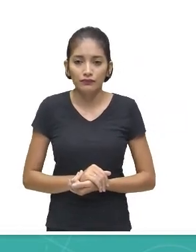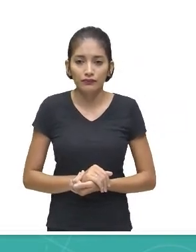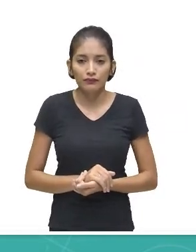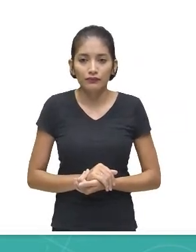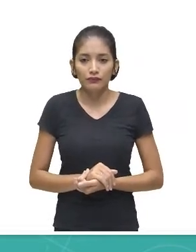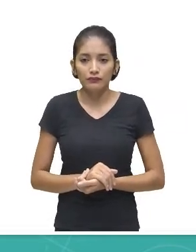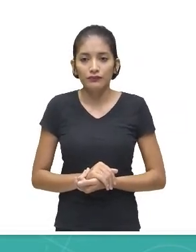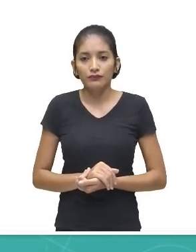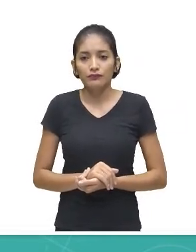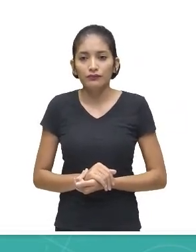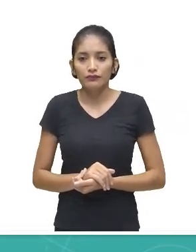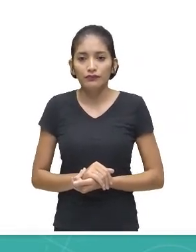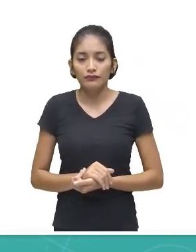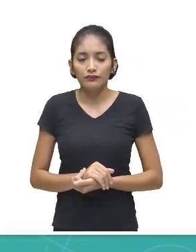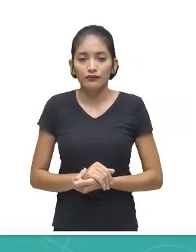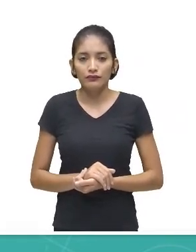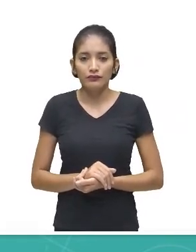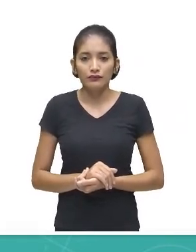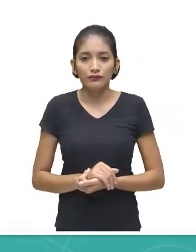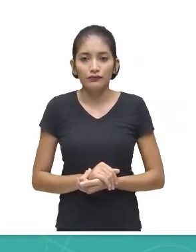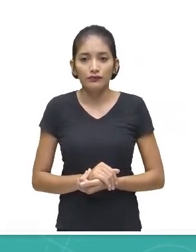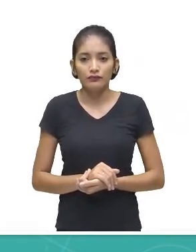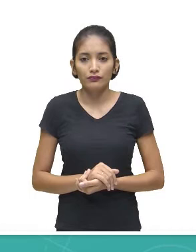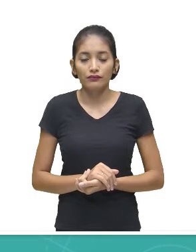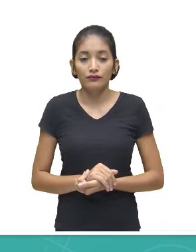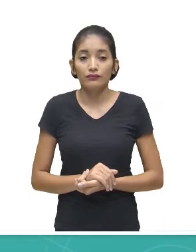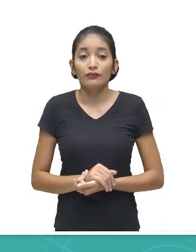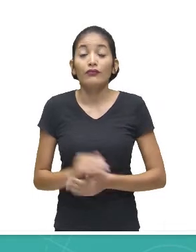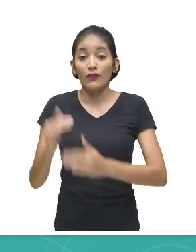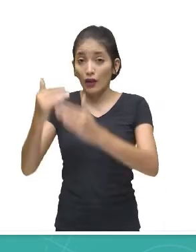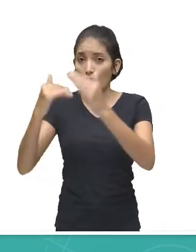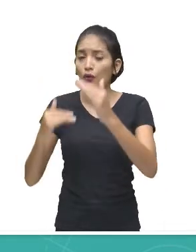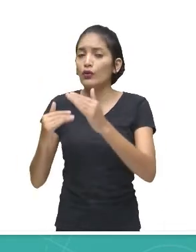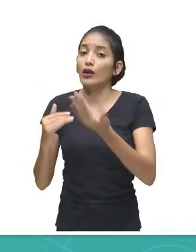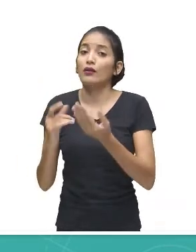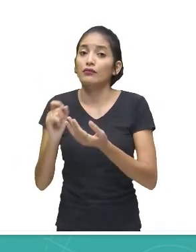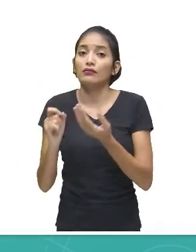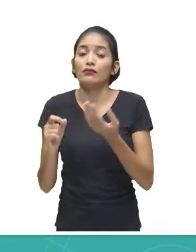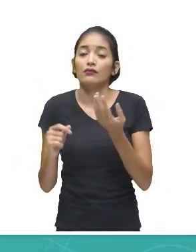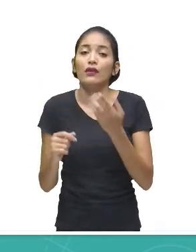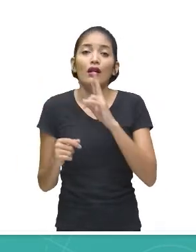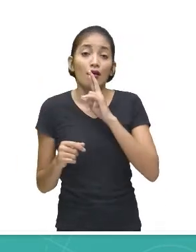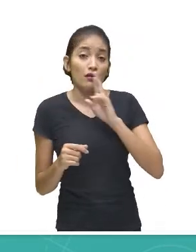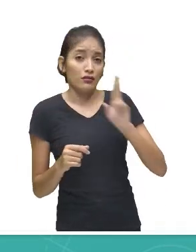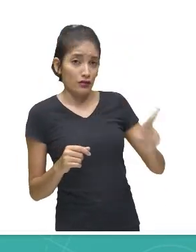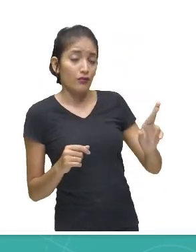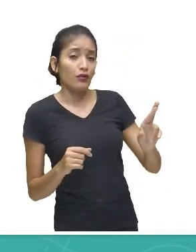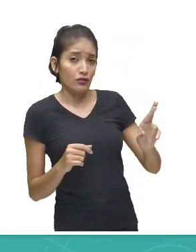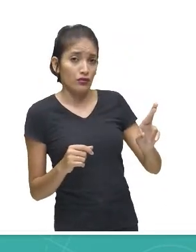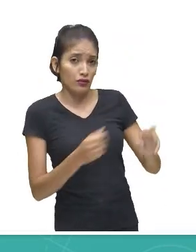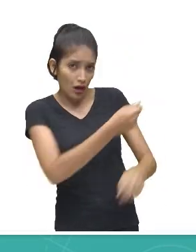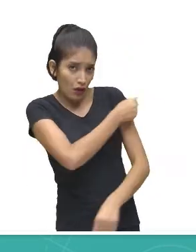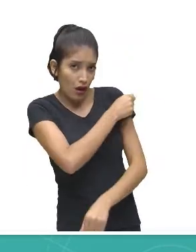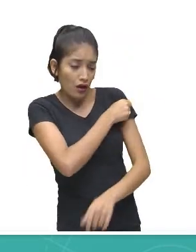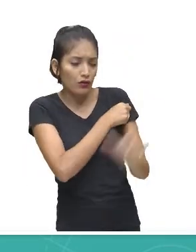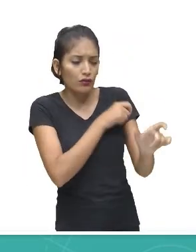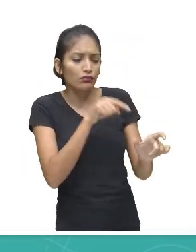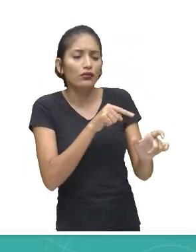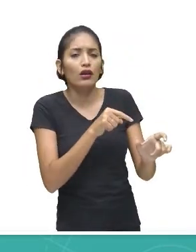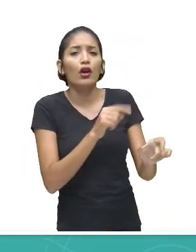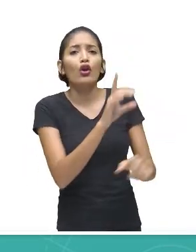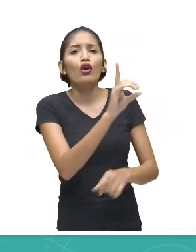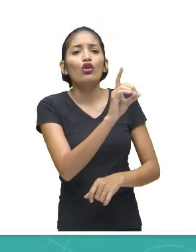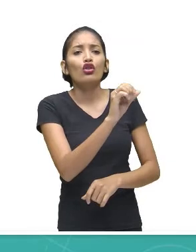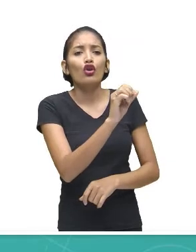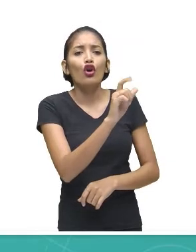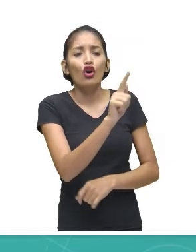né? E aí, o personagem seguinte responde, que no caso é o aluno, né? Dog.